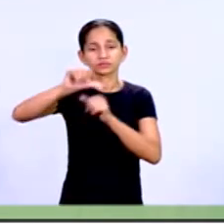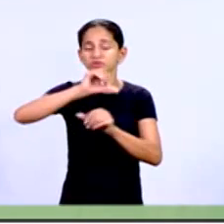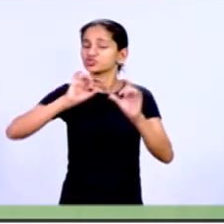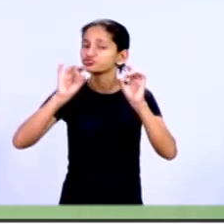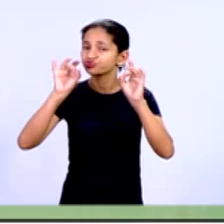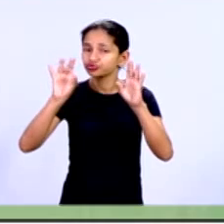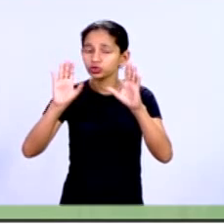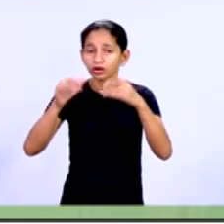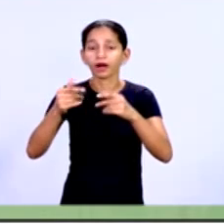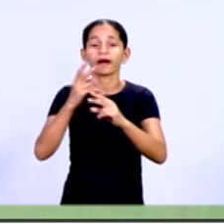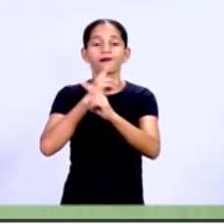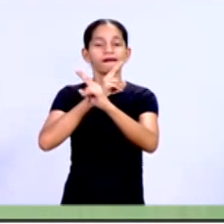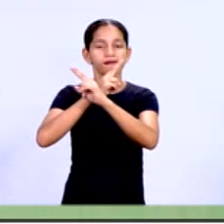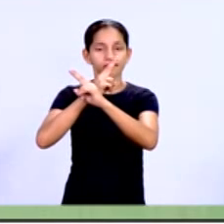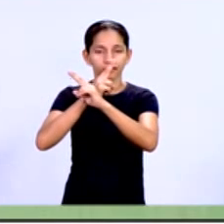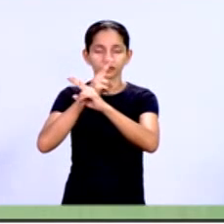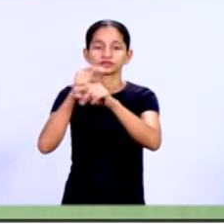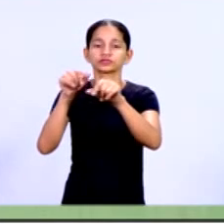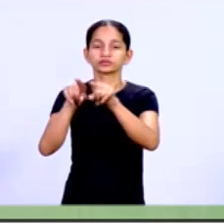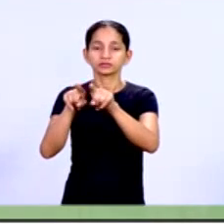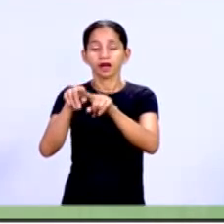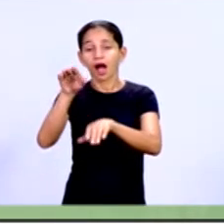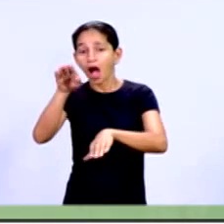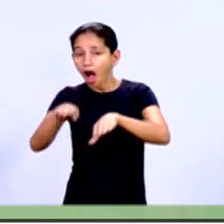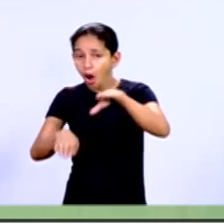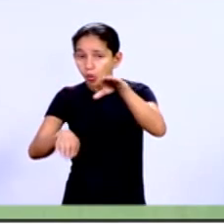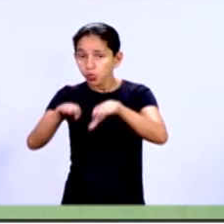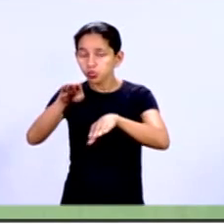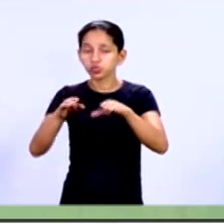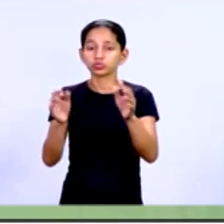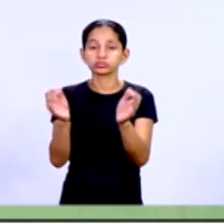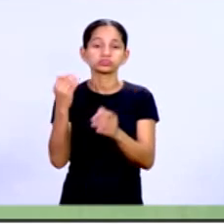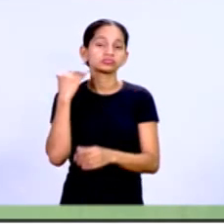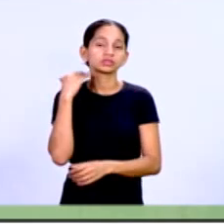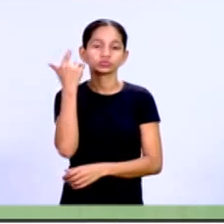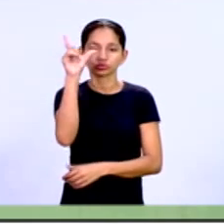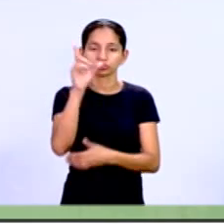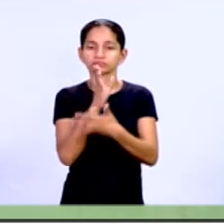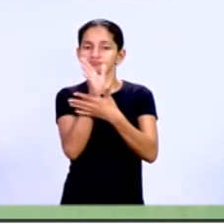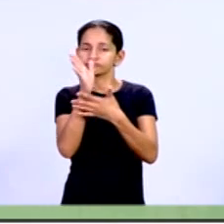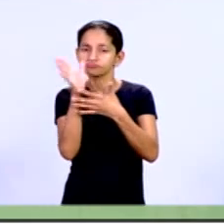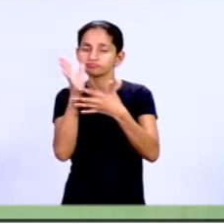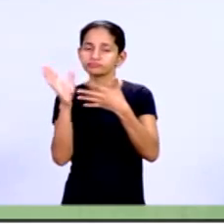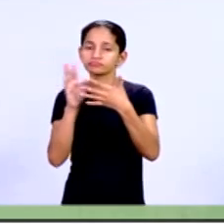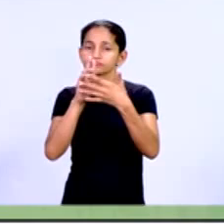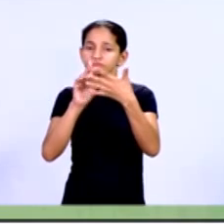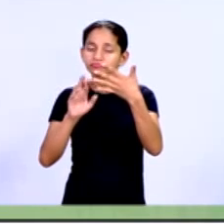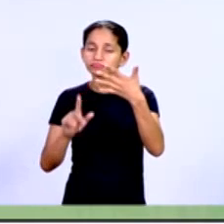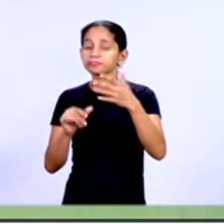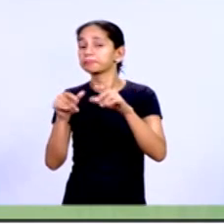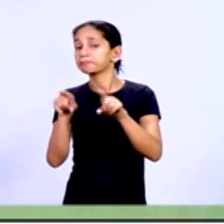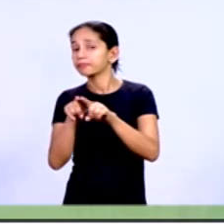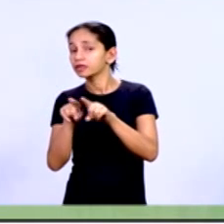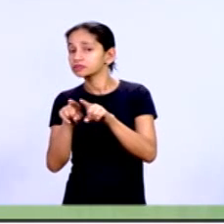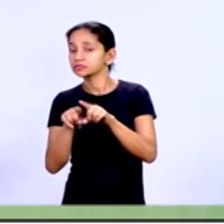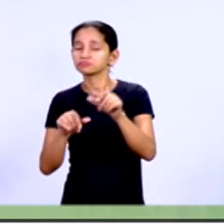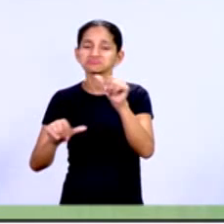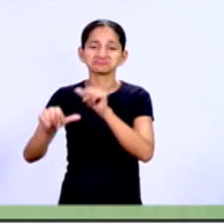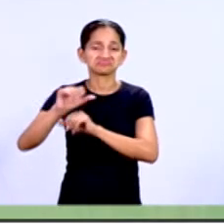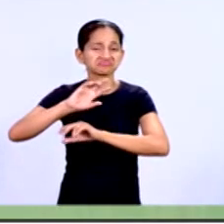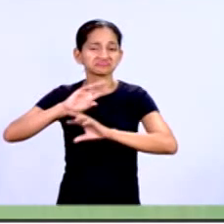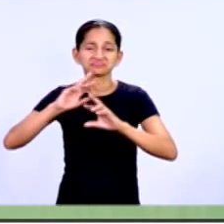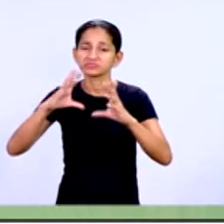desenvolvimento, a Caixa Econômica, as sociedades de crédito financeiro e investimento e os bancos múltiplos,